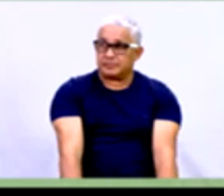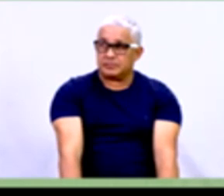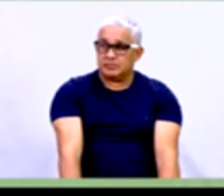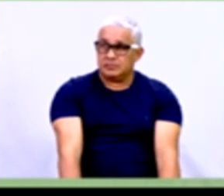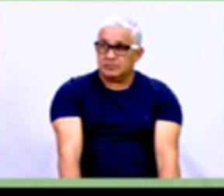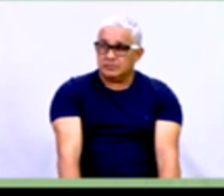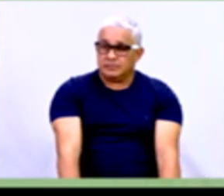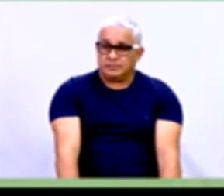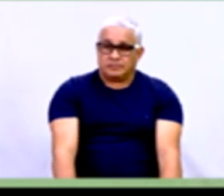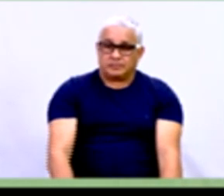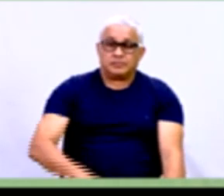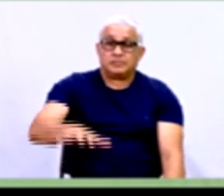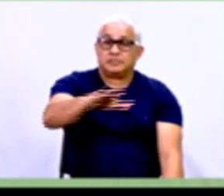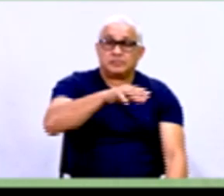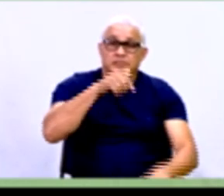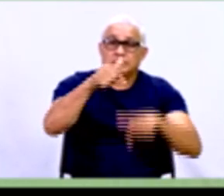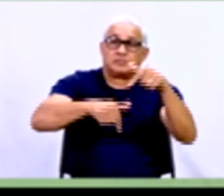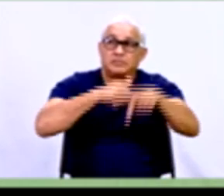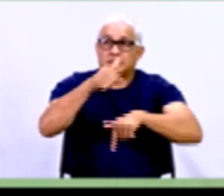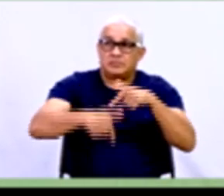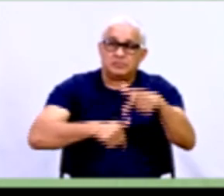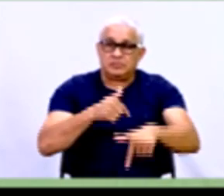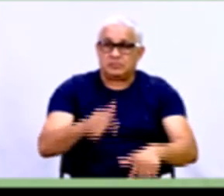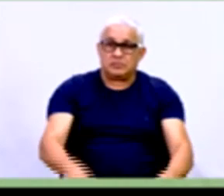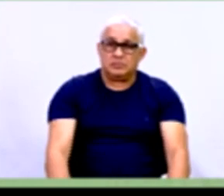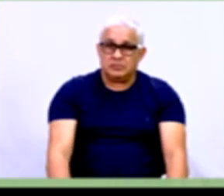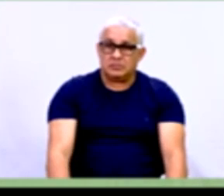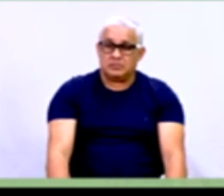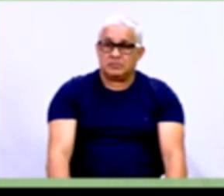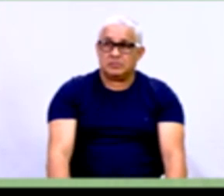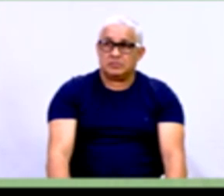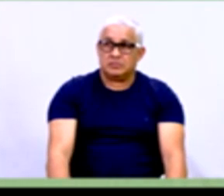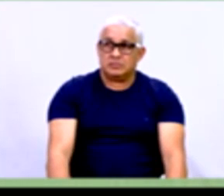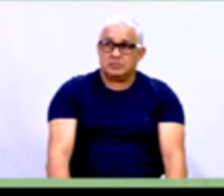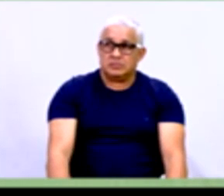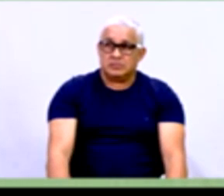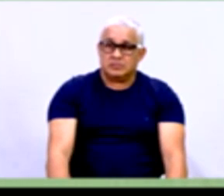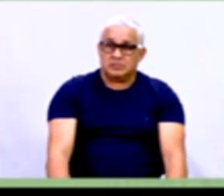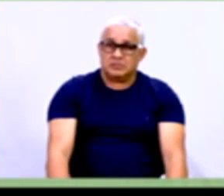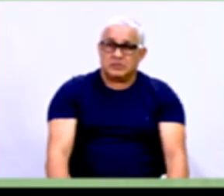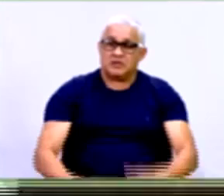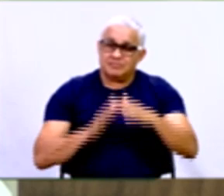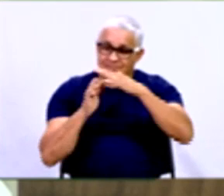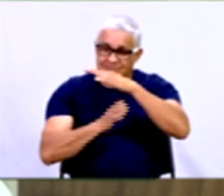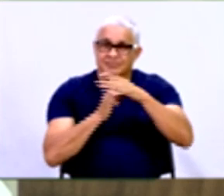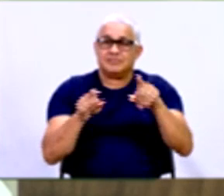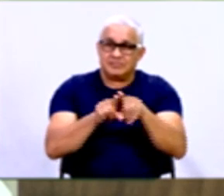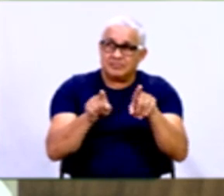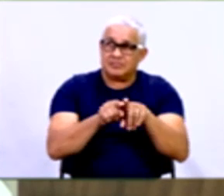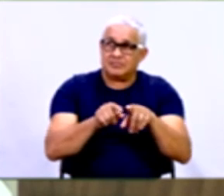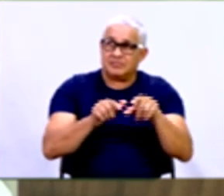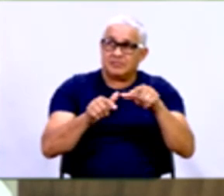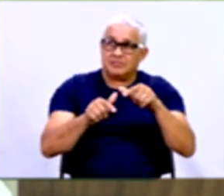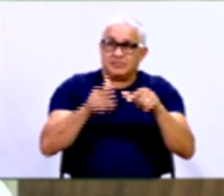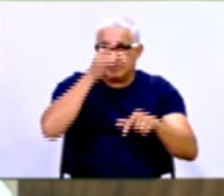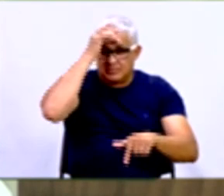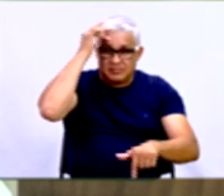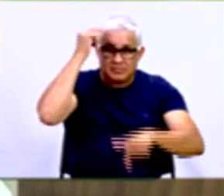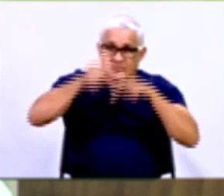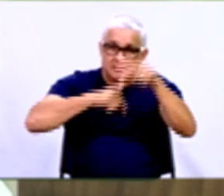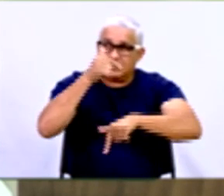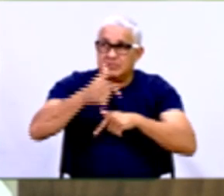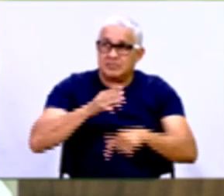No local de trabalho, não há ninguém que conheça melhor aquele trabalho do que o empregador e os empregados. Então,